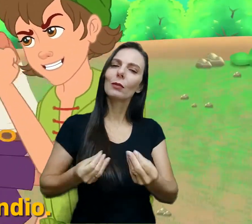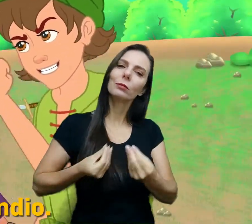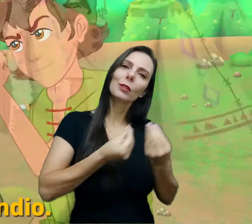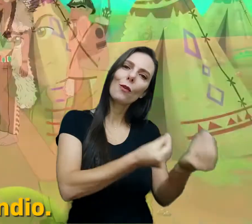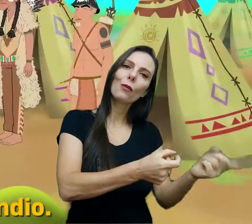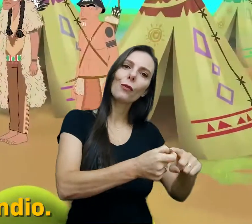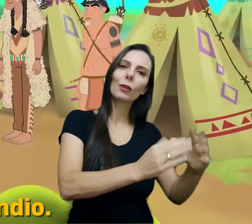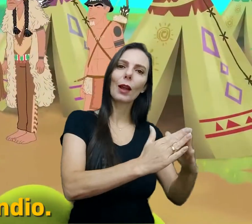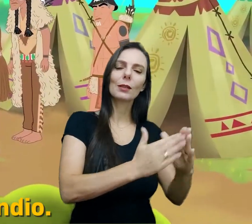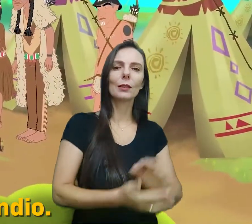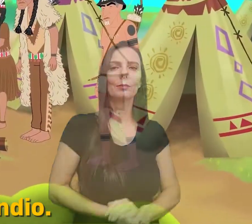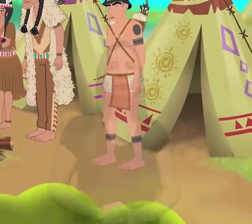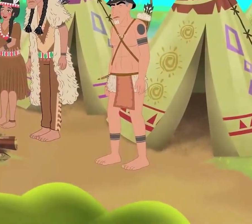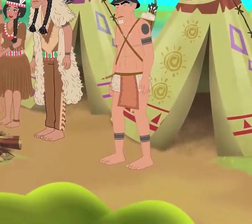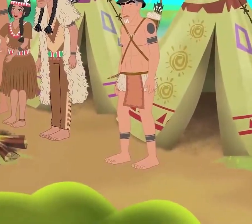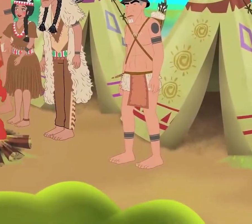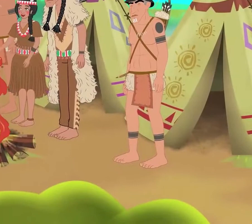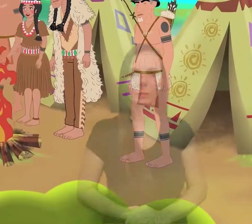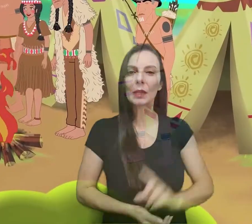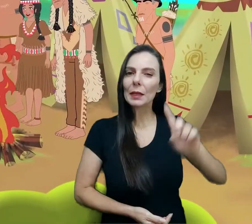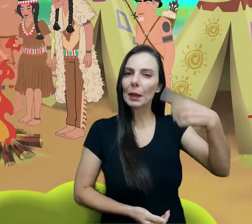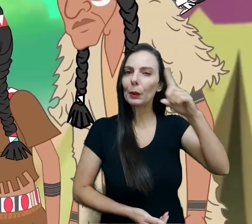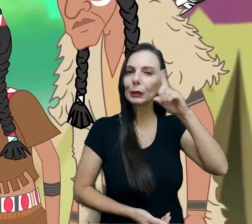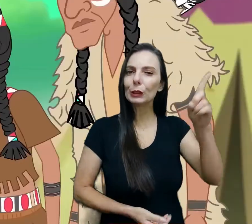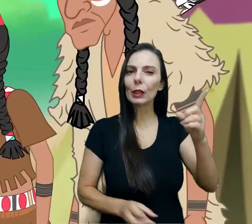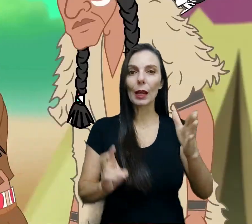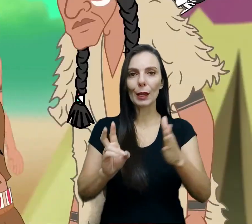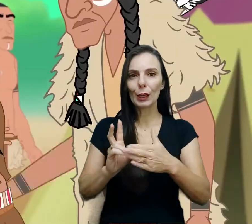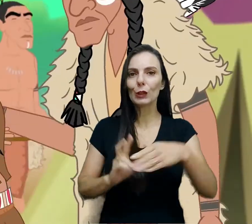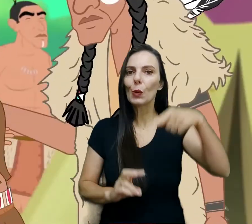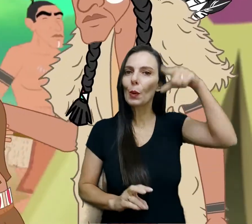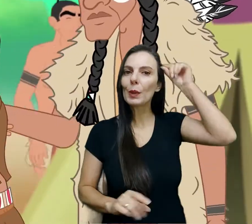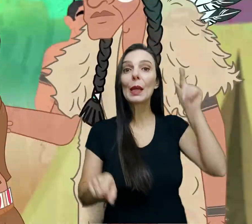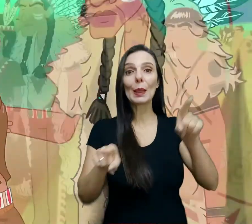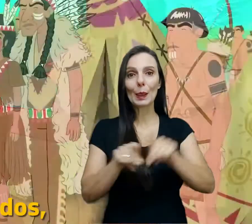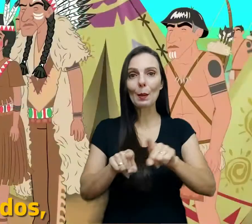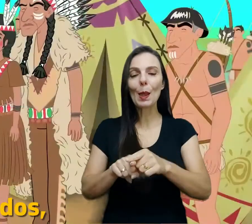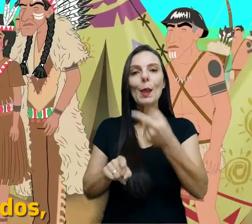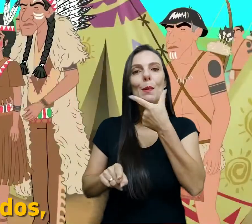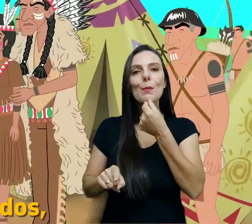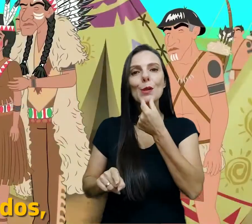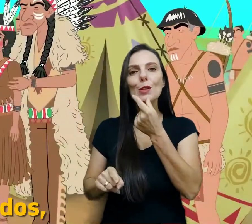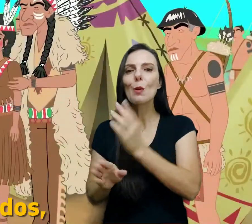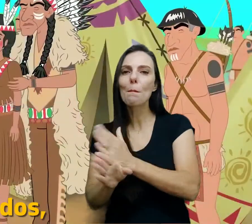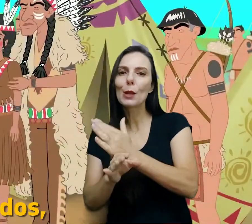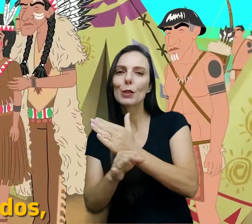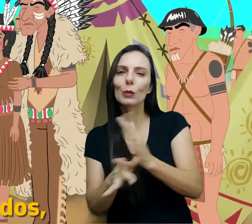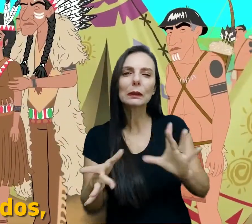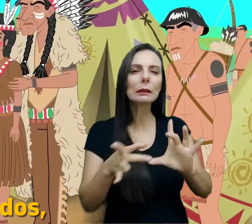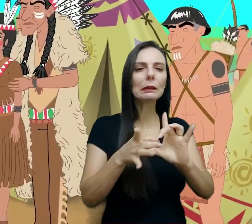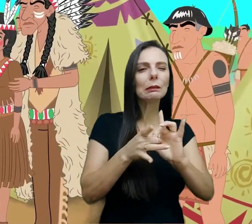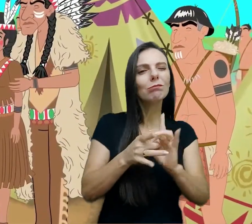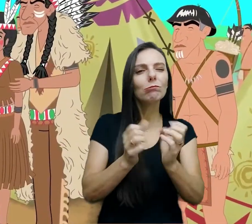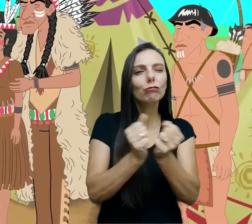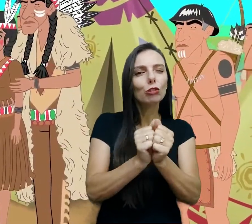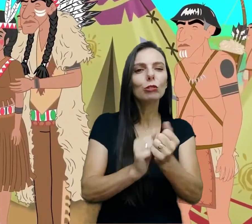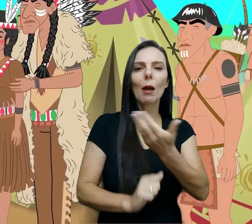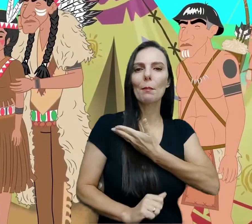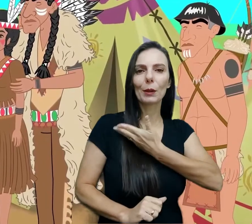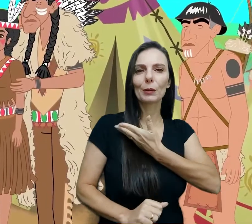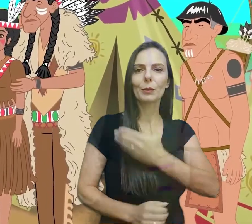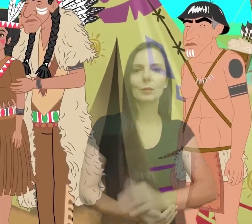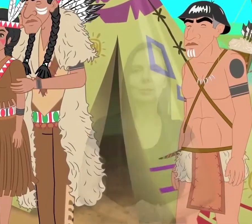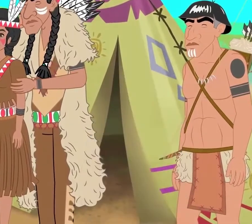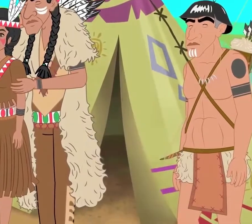e a levaram de volta ao índio. Depois daquele dia, os índios, Peter e os garotos perdidos ficaram